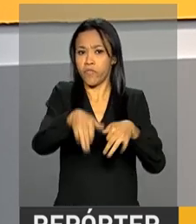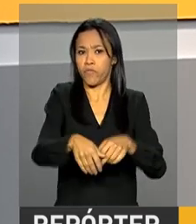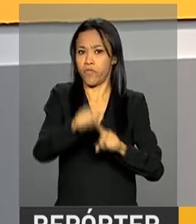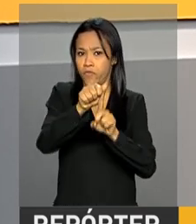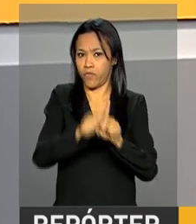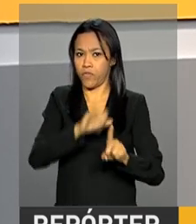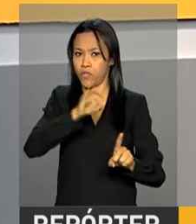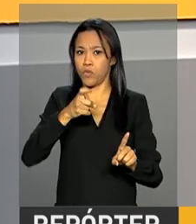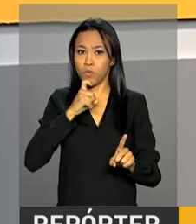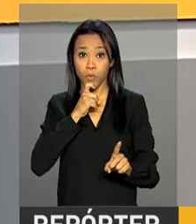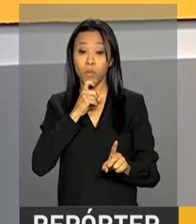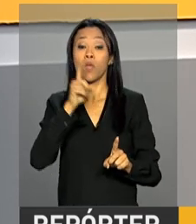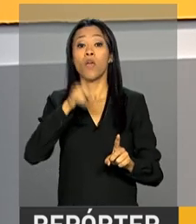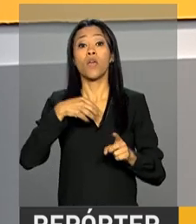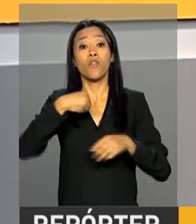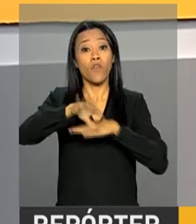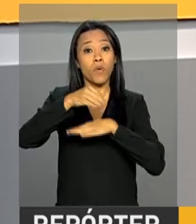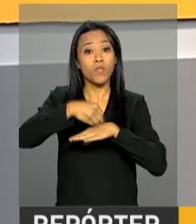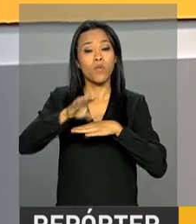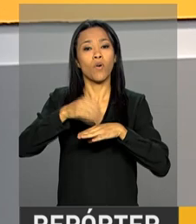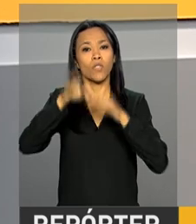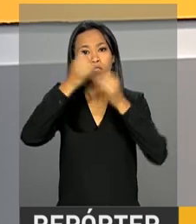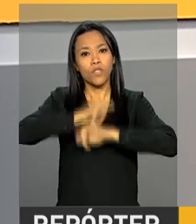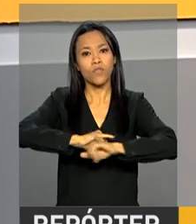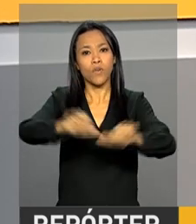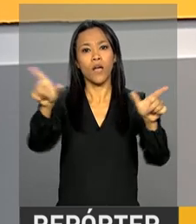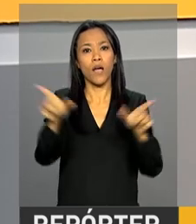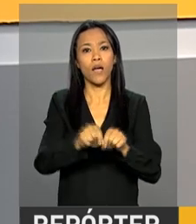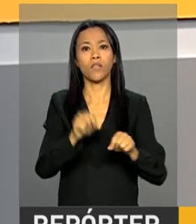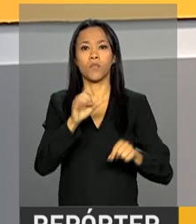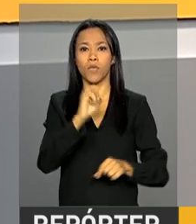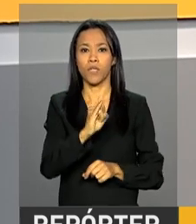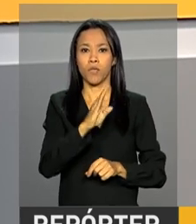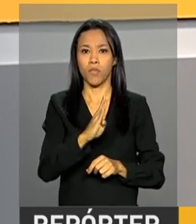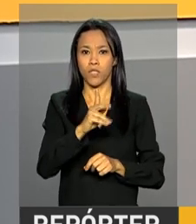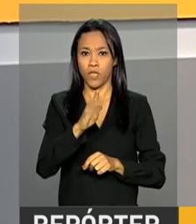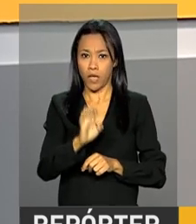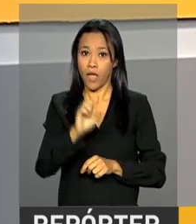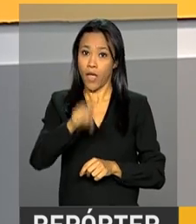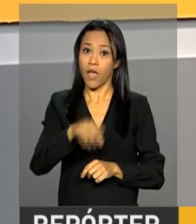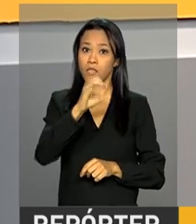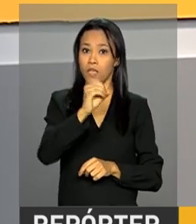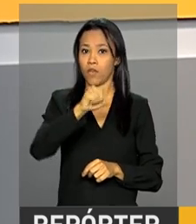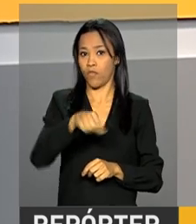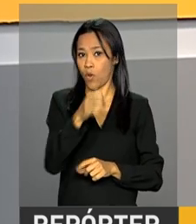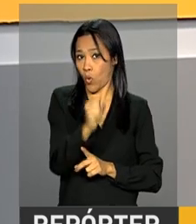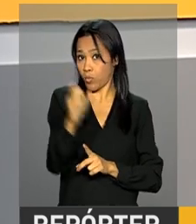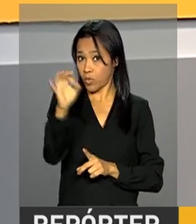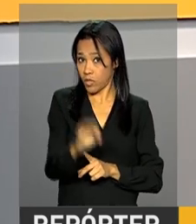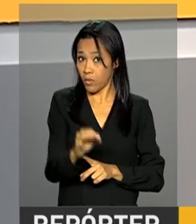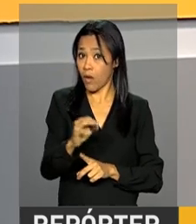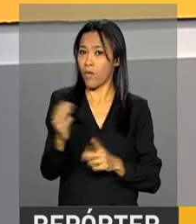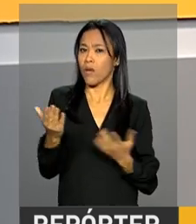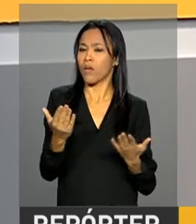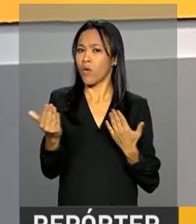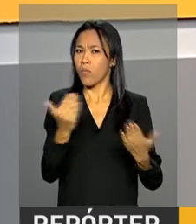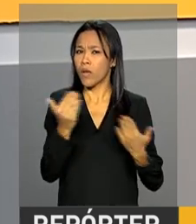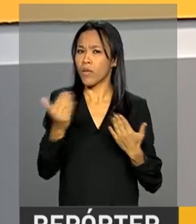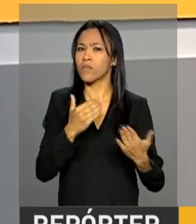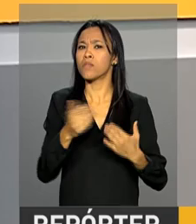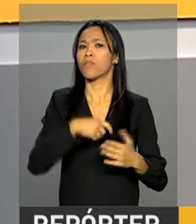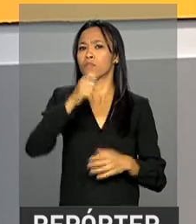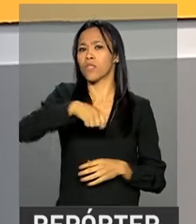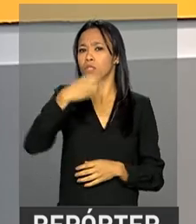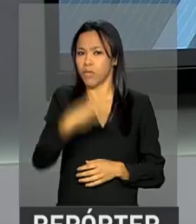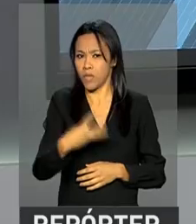foram divulgados pelo IBGE. É um recuo de 0,8 ponto percentual em relação ao trimestre terminado em abril